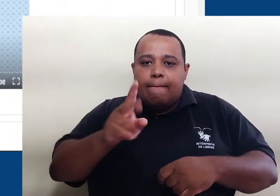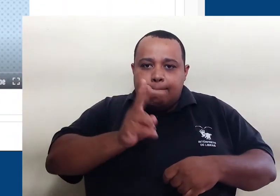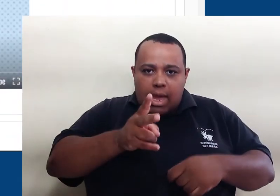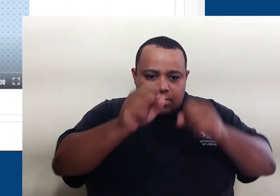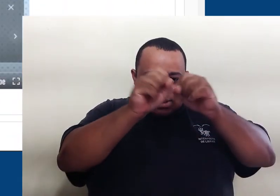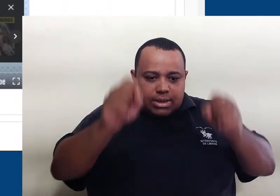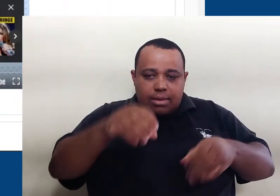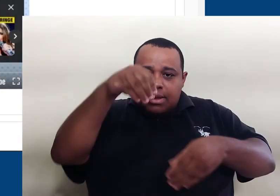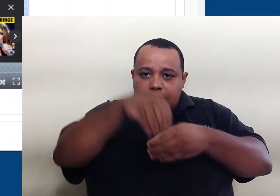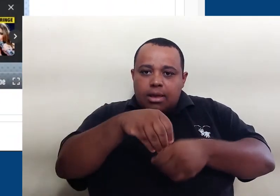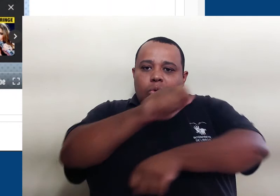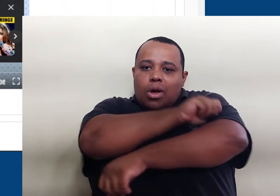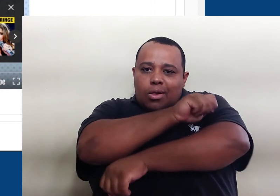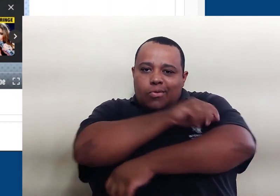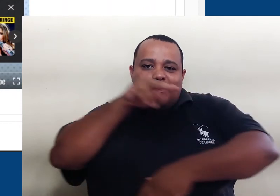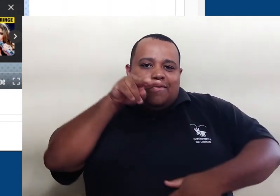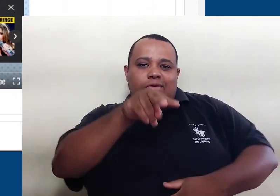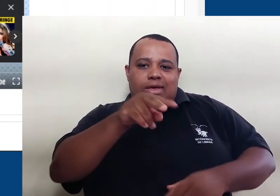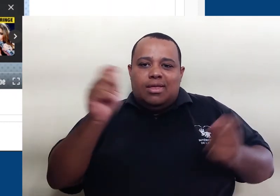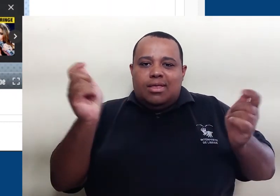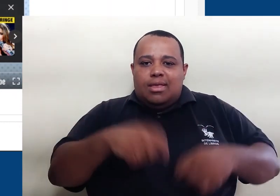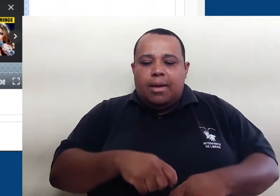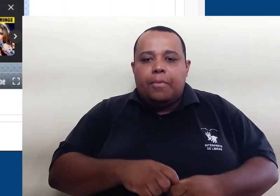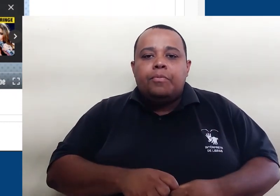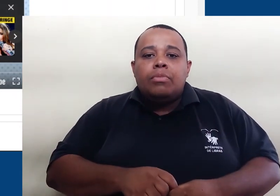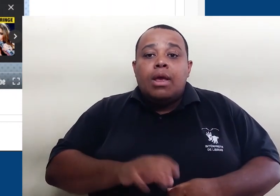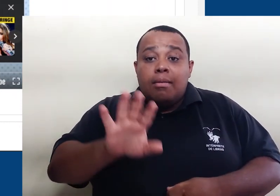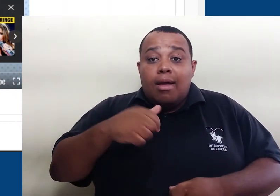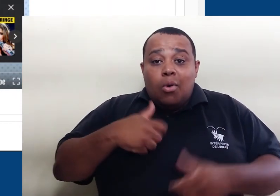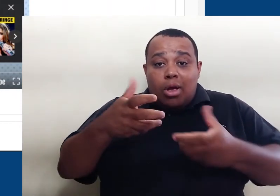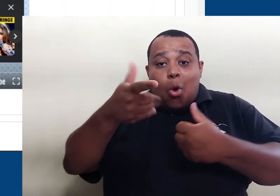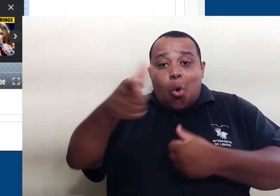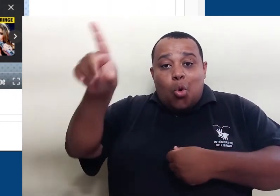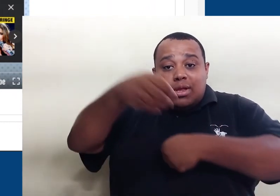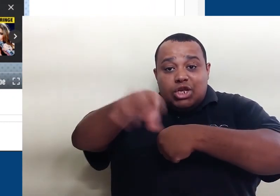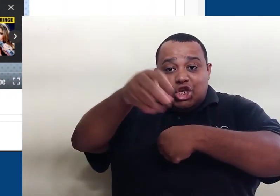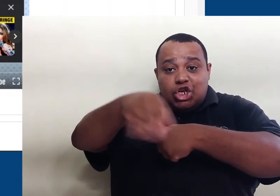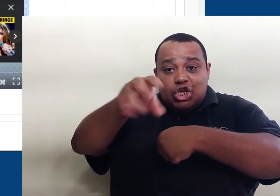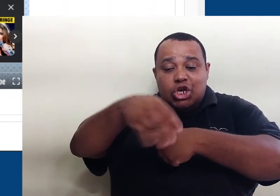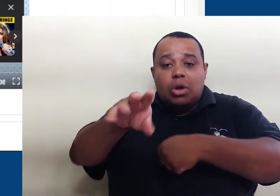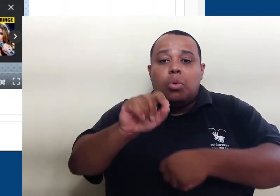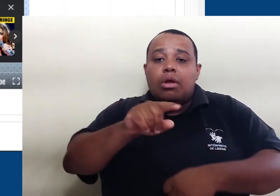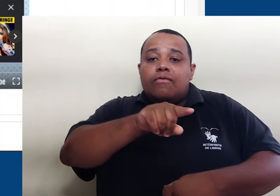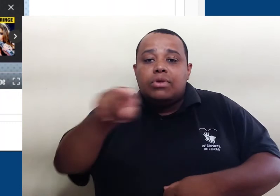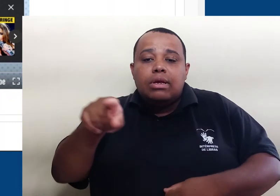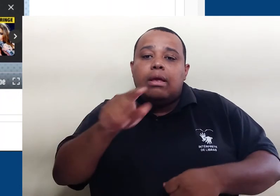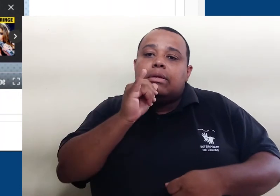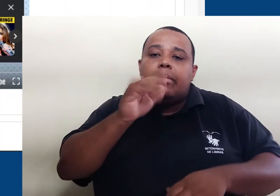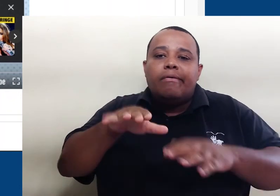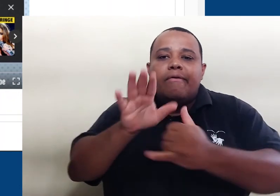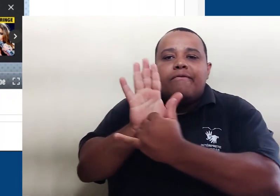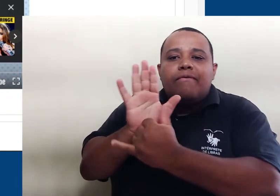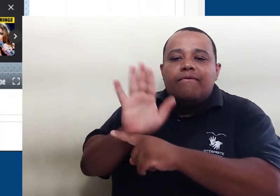mesmo. Então é uma ótima solução. Agora, a título de comentário ainda, eu vou dar outra dica para vocês, que é às